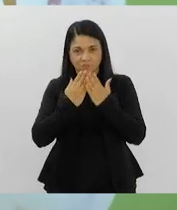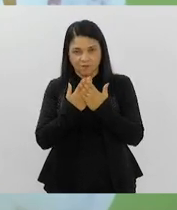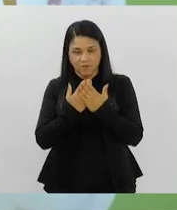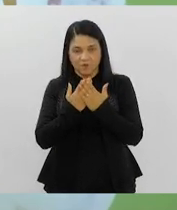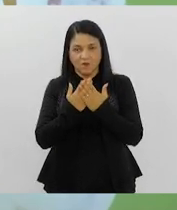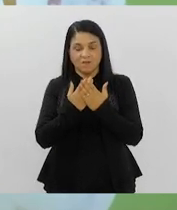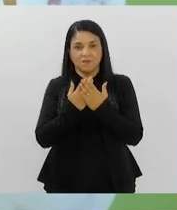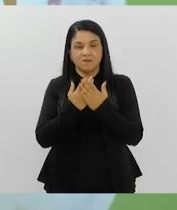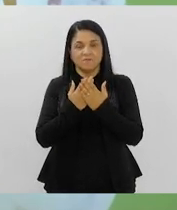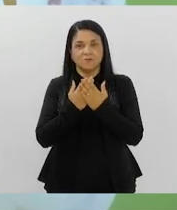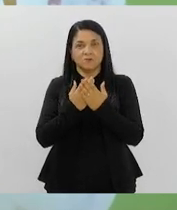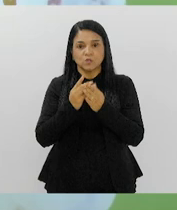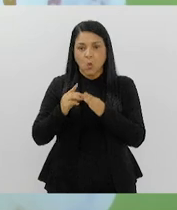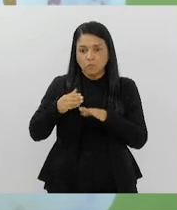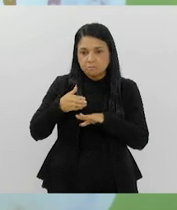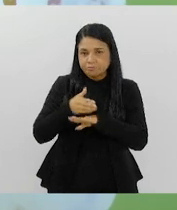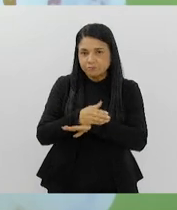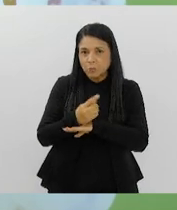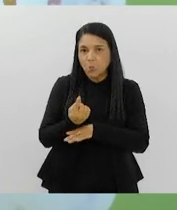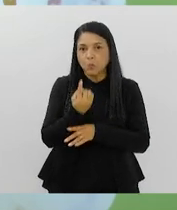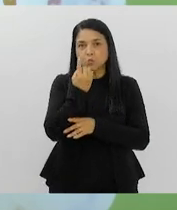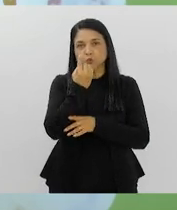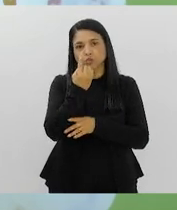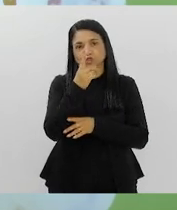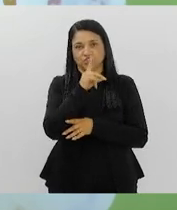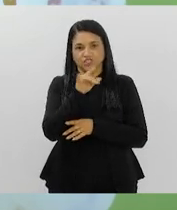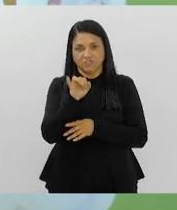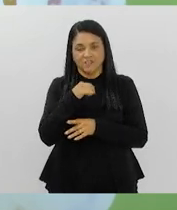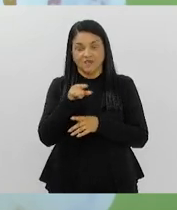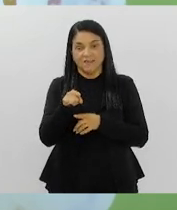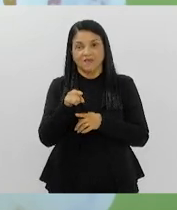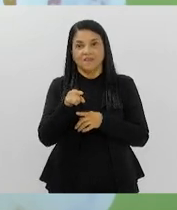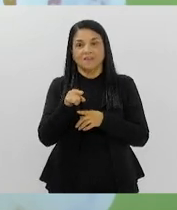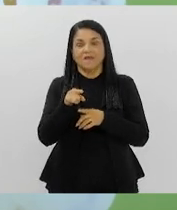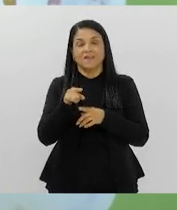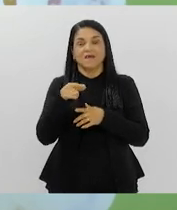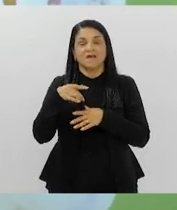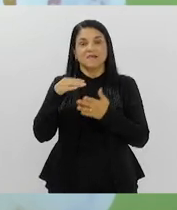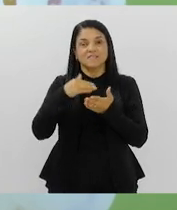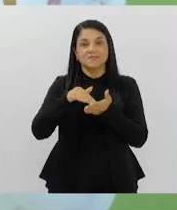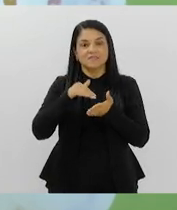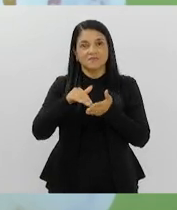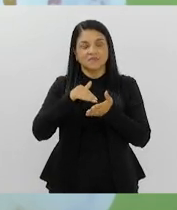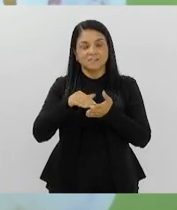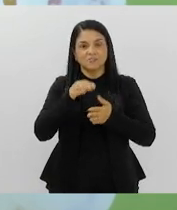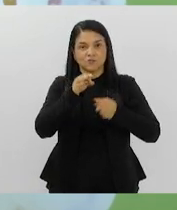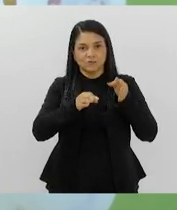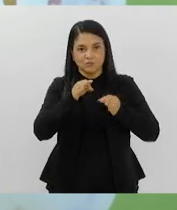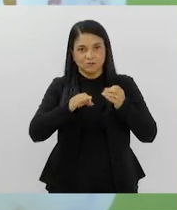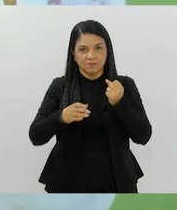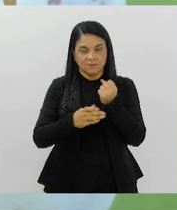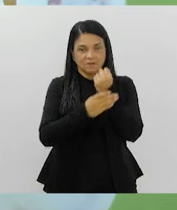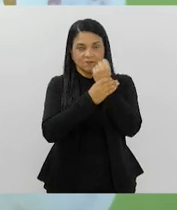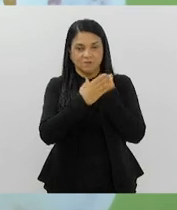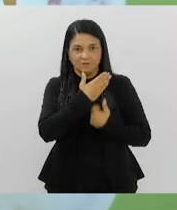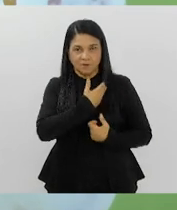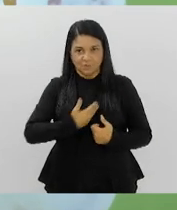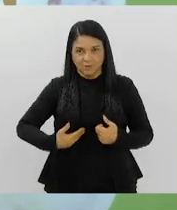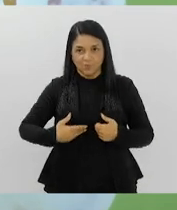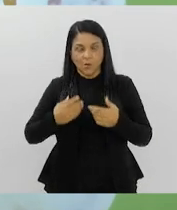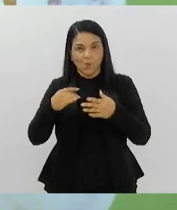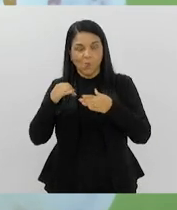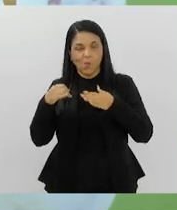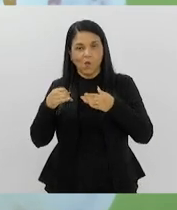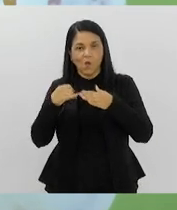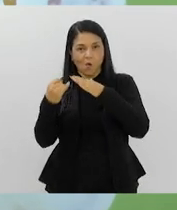presente por um dia só, a Secretaria de Justiça e Segurança Pública, através dos órgãos parceiros que compõem o CISP, o